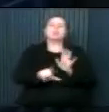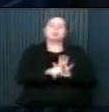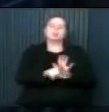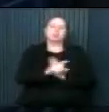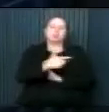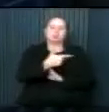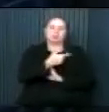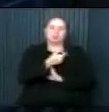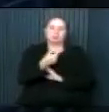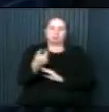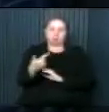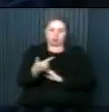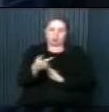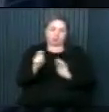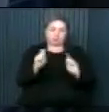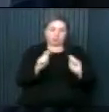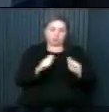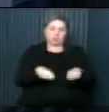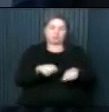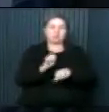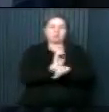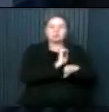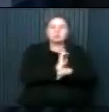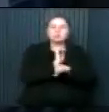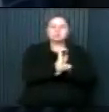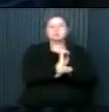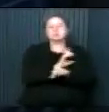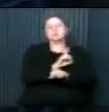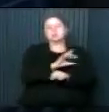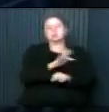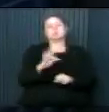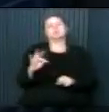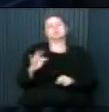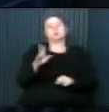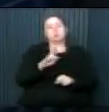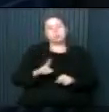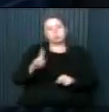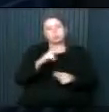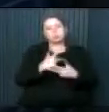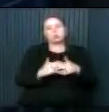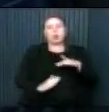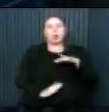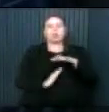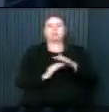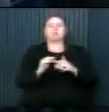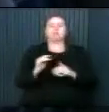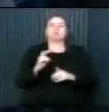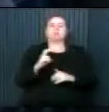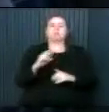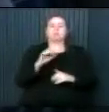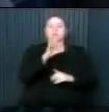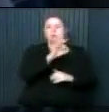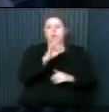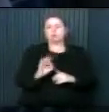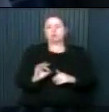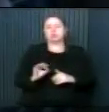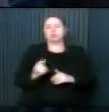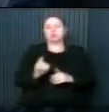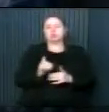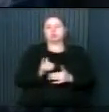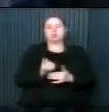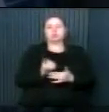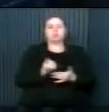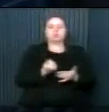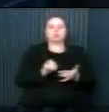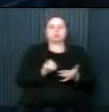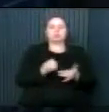de 2002, que permitia aos estados, ao Distrito Federal, utilizar-se do limite de até 50% dos depósitos judiciais, depois